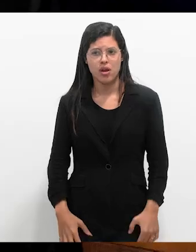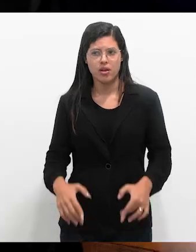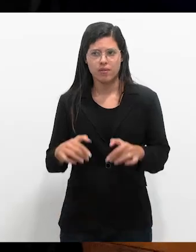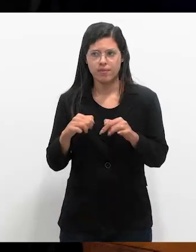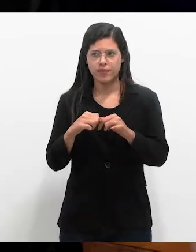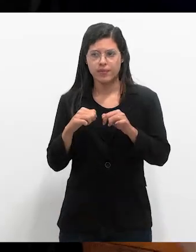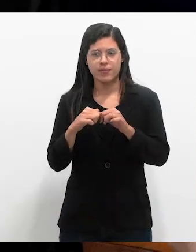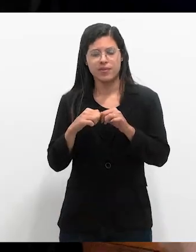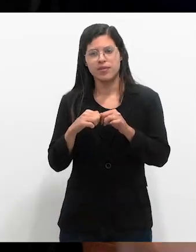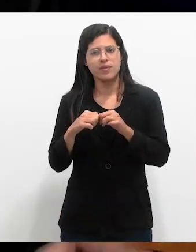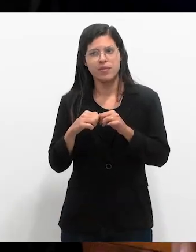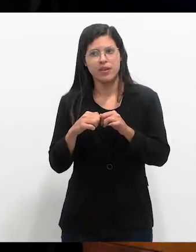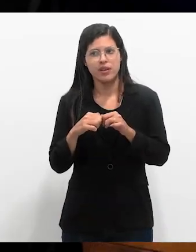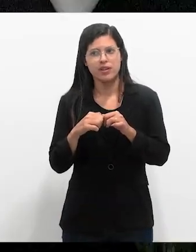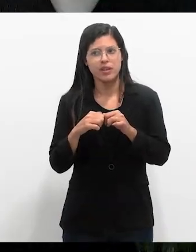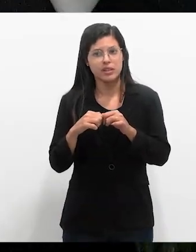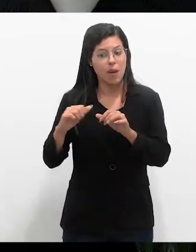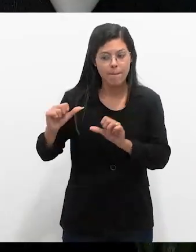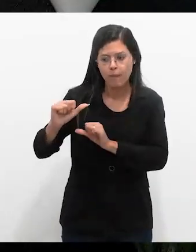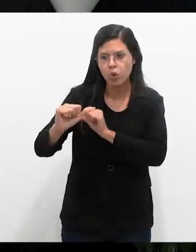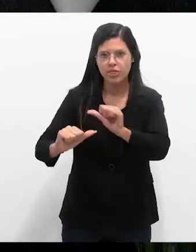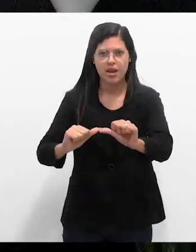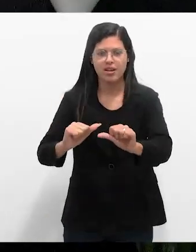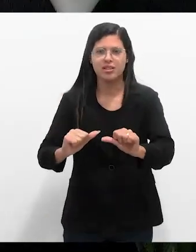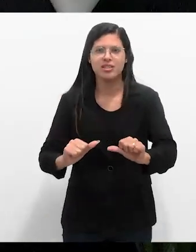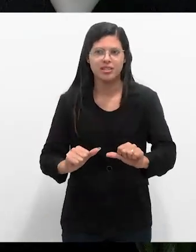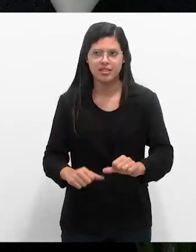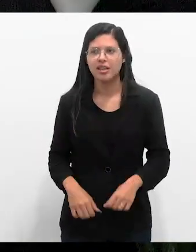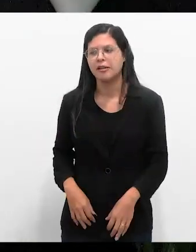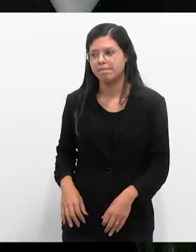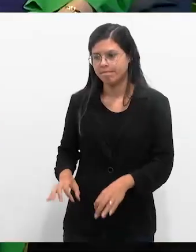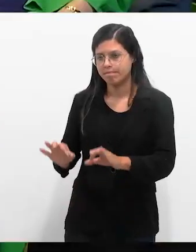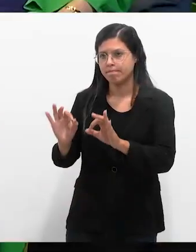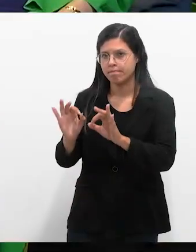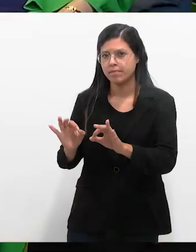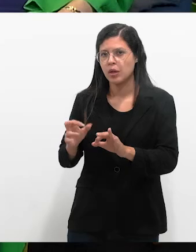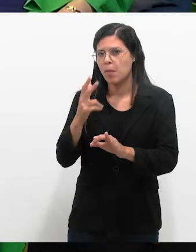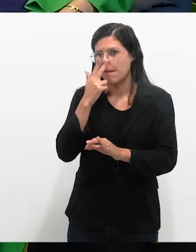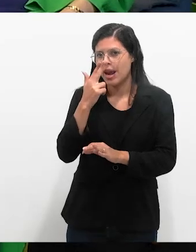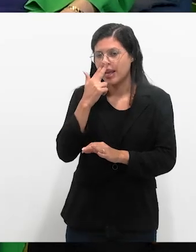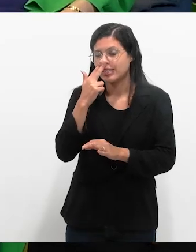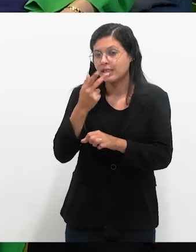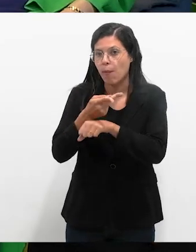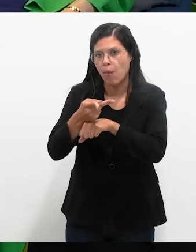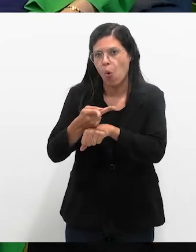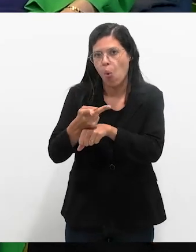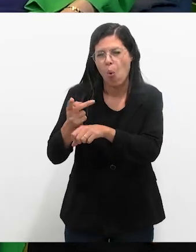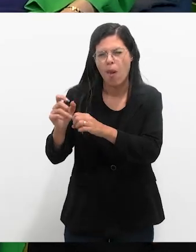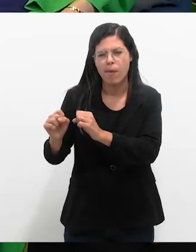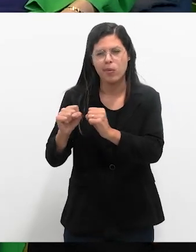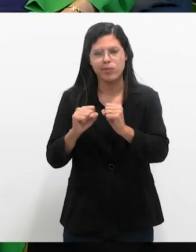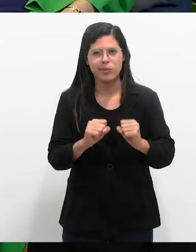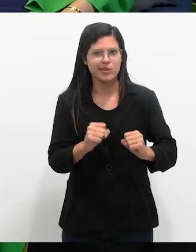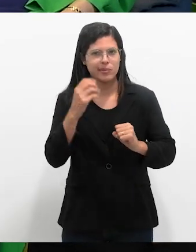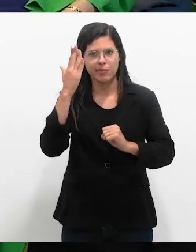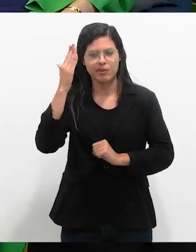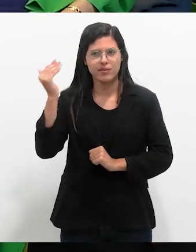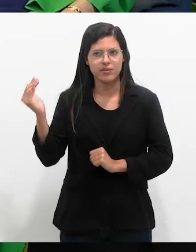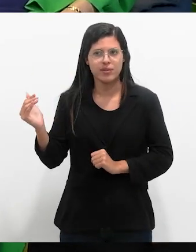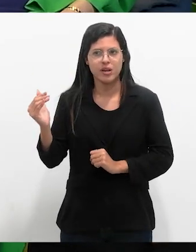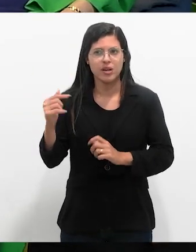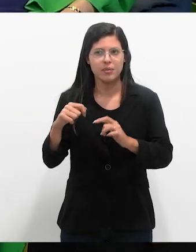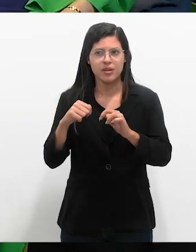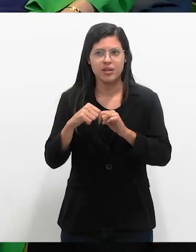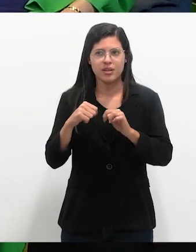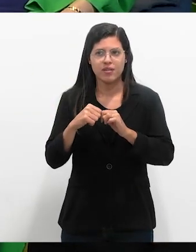isso fez toda essa reviravolta. É exatamente essa guerra do ego, essa Sim. busca pelo poder que faz com